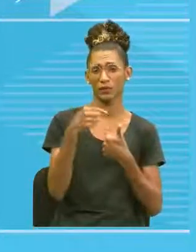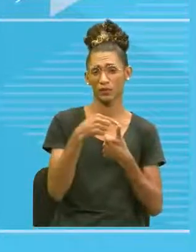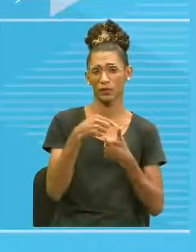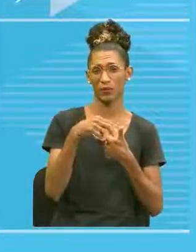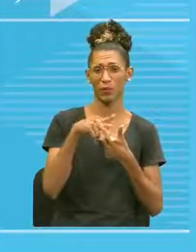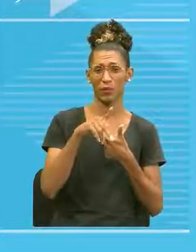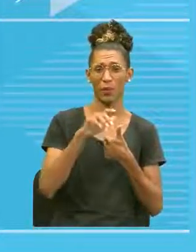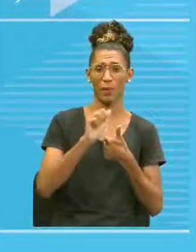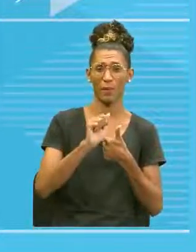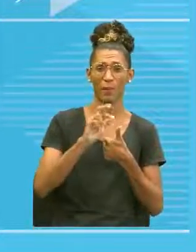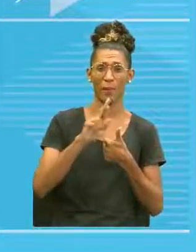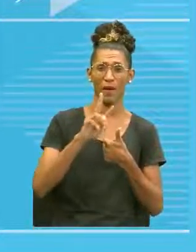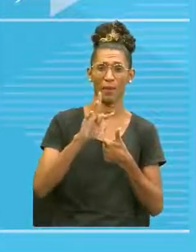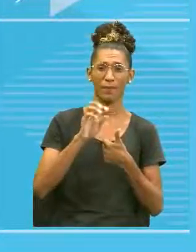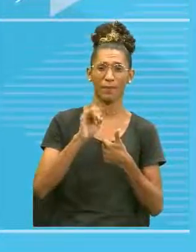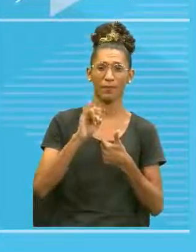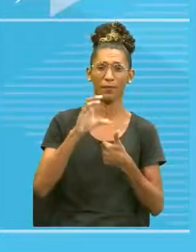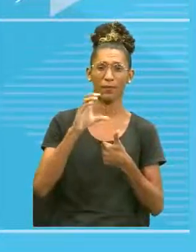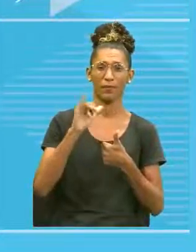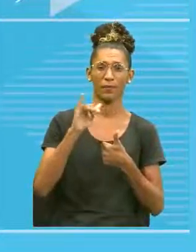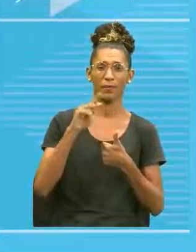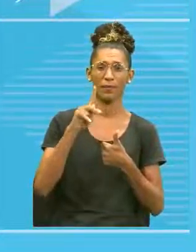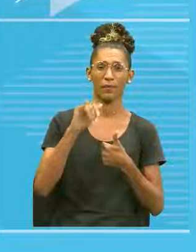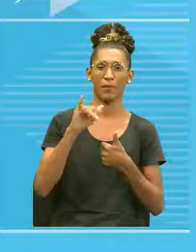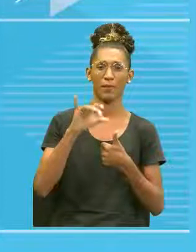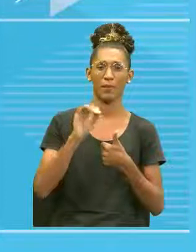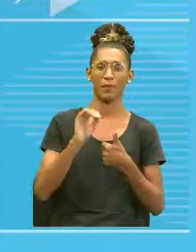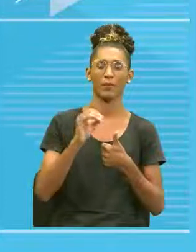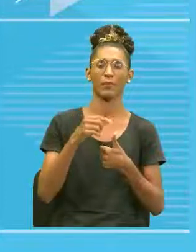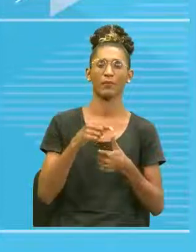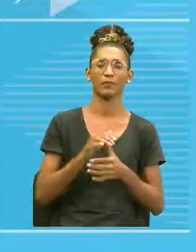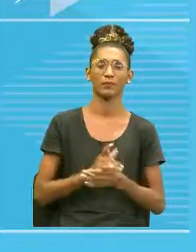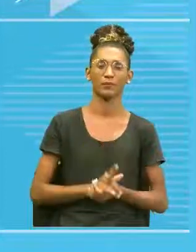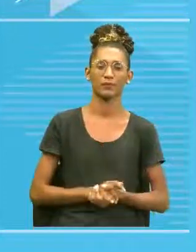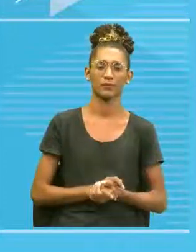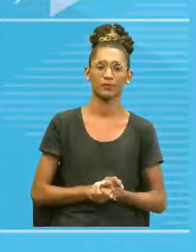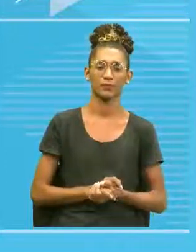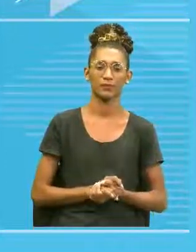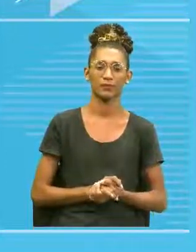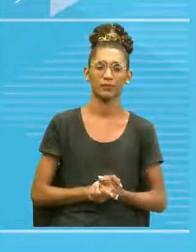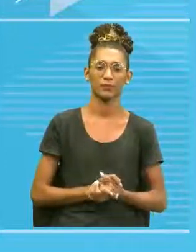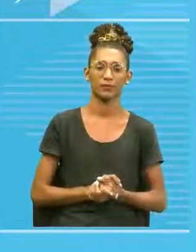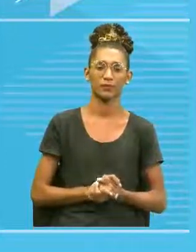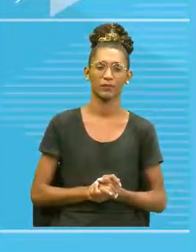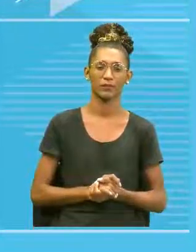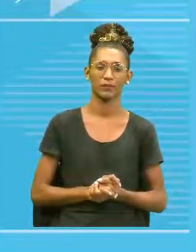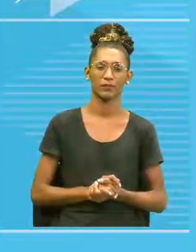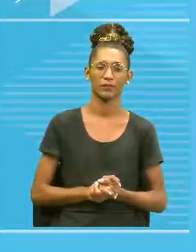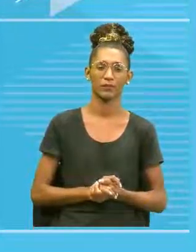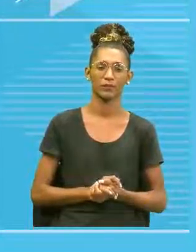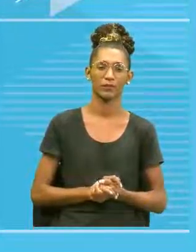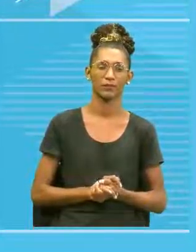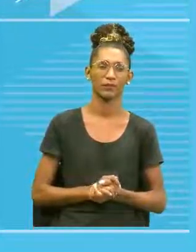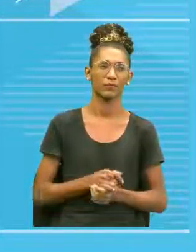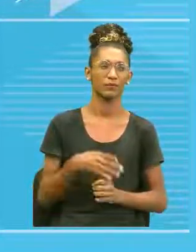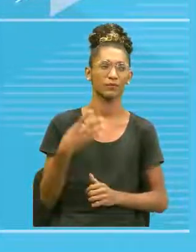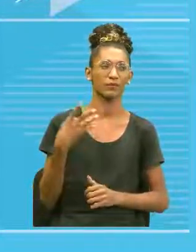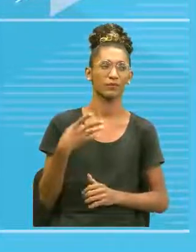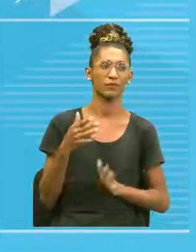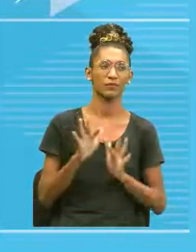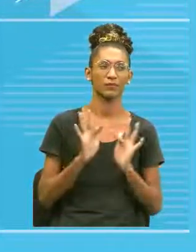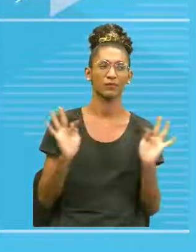então estava na agotados porque a Bianca caminado mucho 14